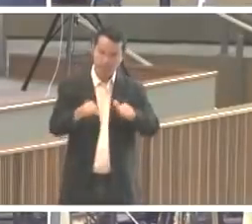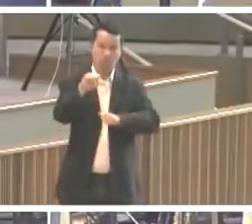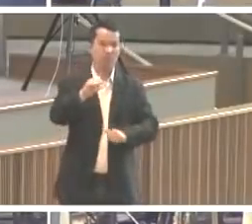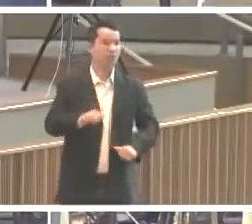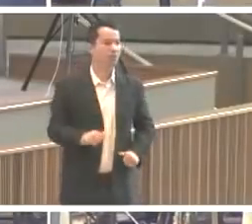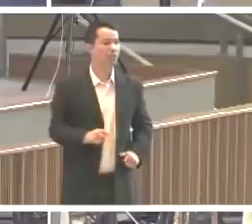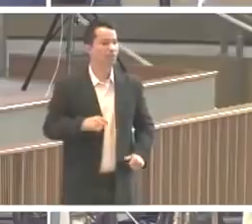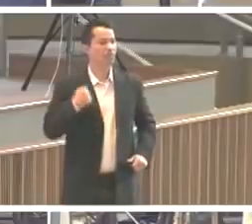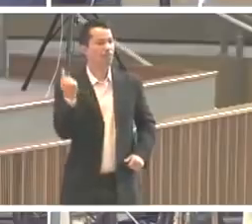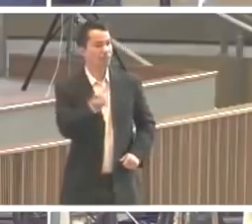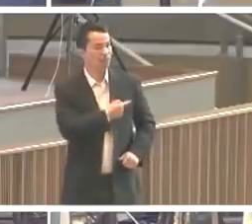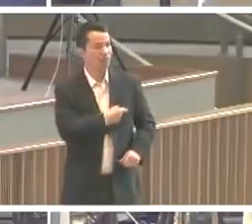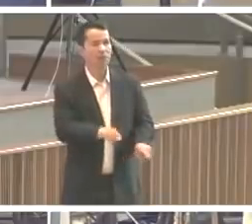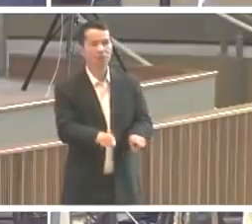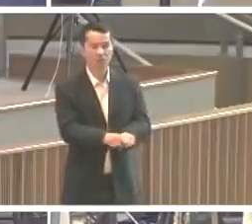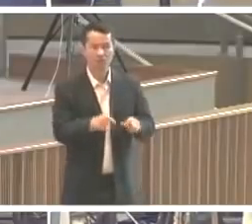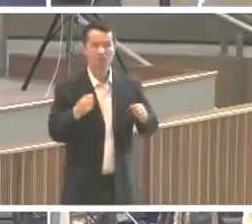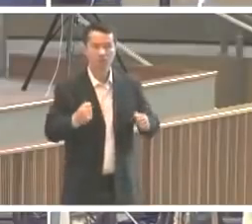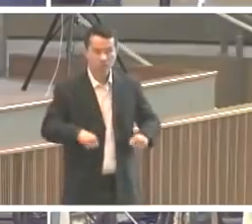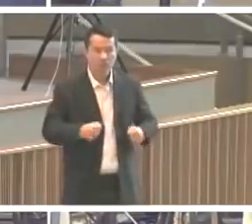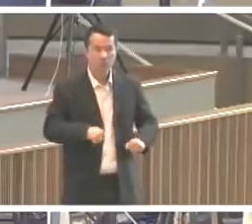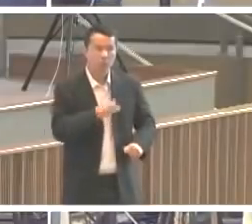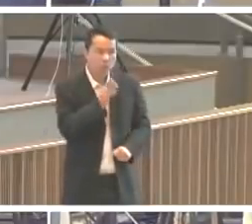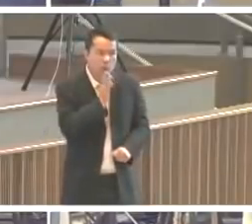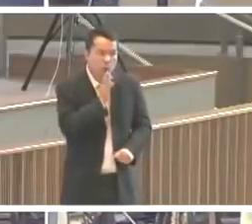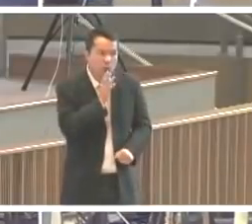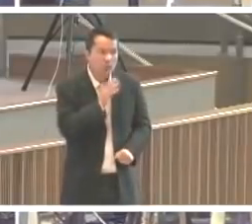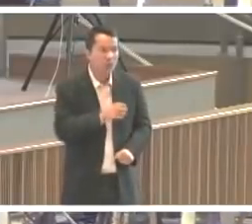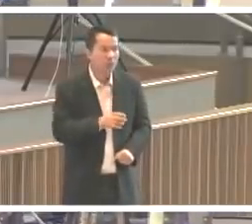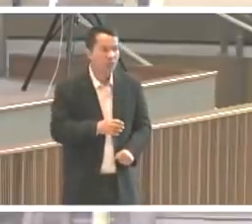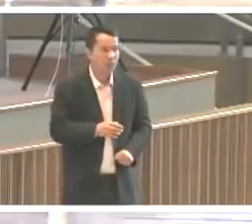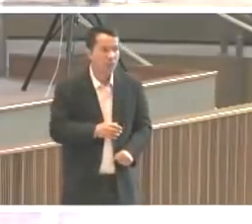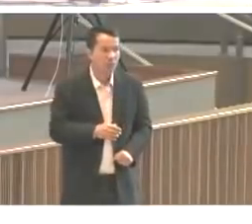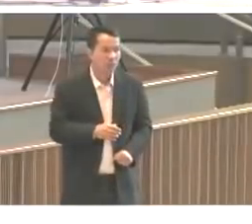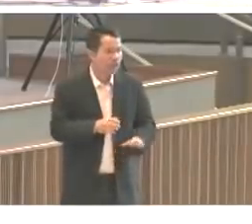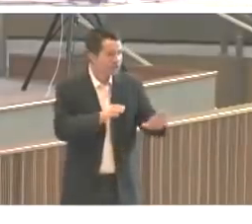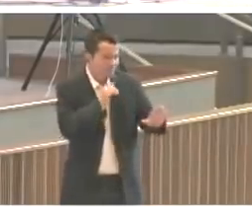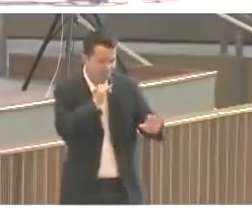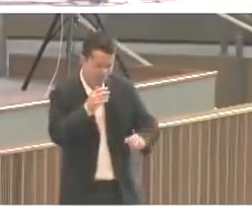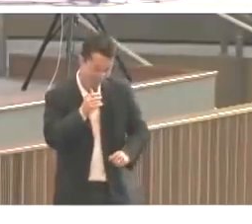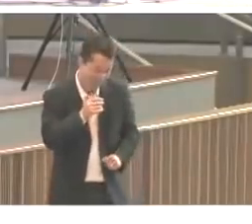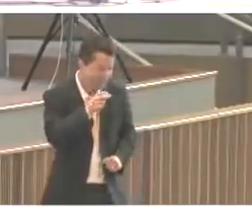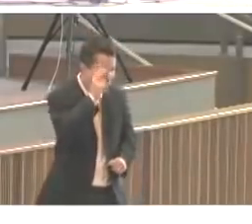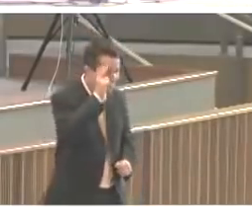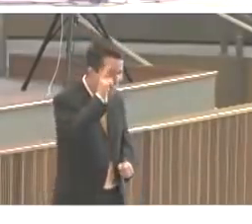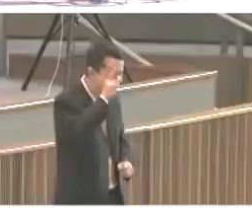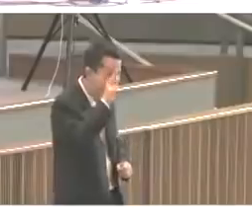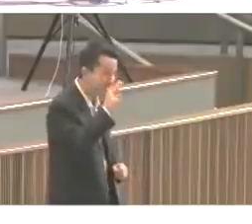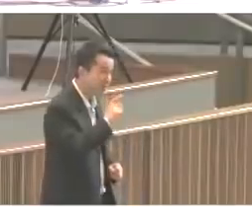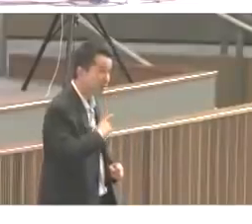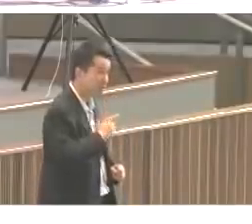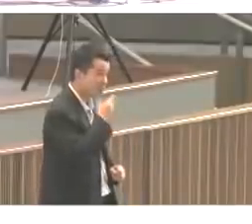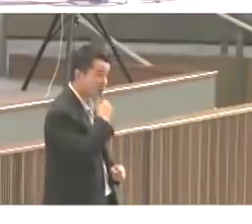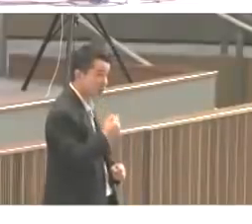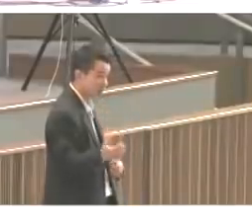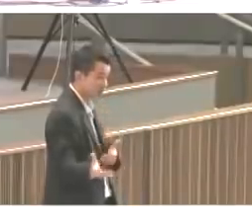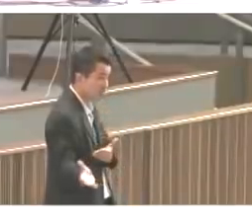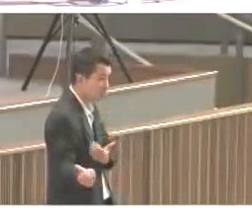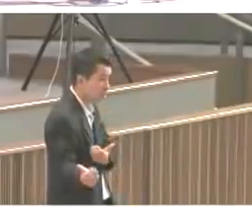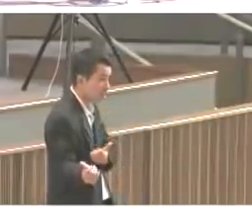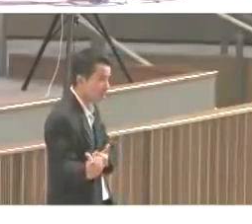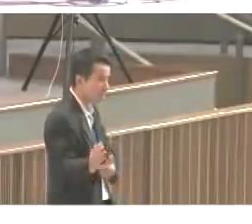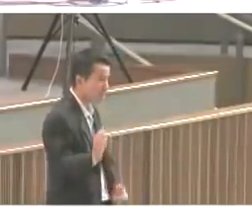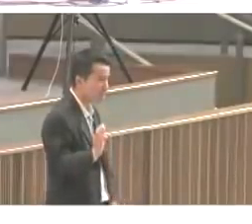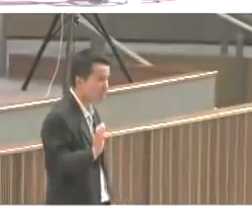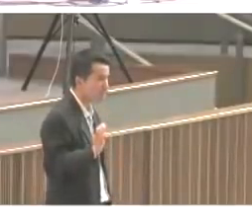nós sofremos. Por exemplo, o jovem rico que se aproximou de Jesus, você conhece essa história, não é? E ele disse: o que eu